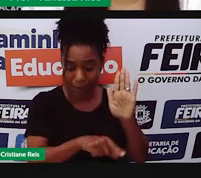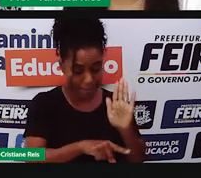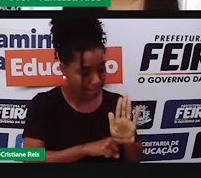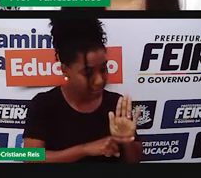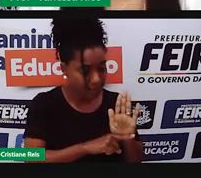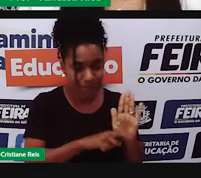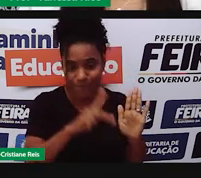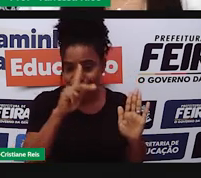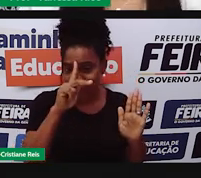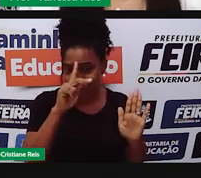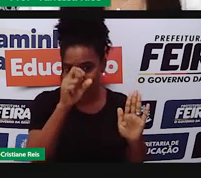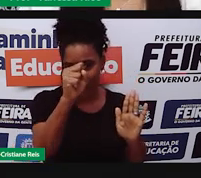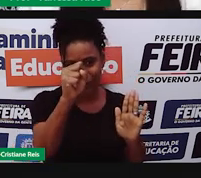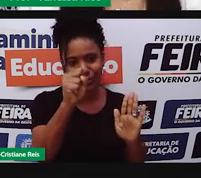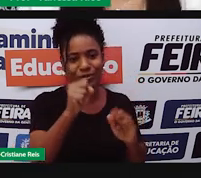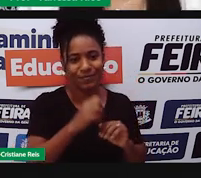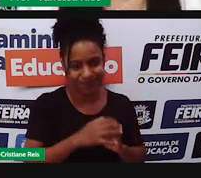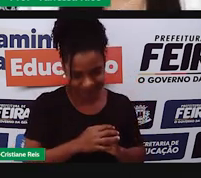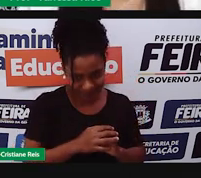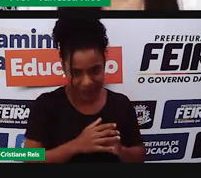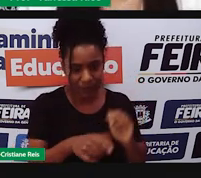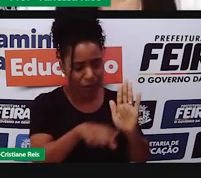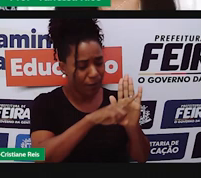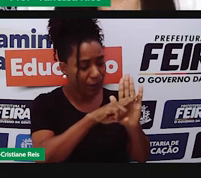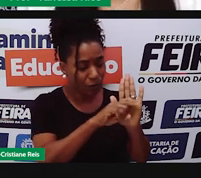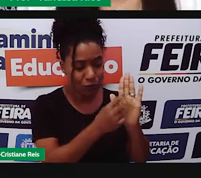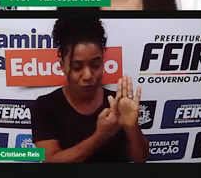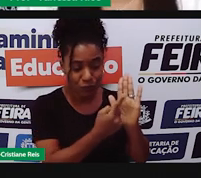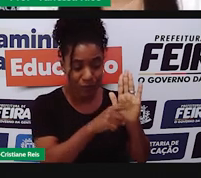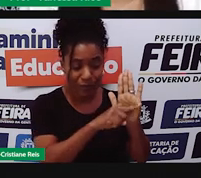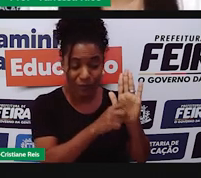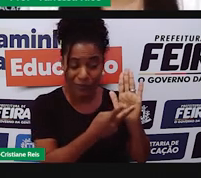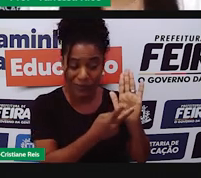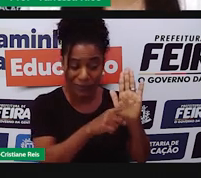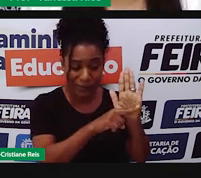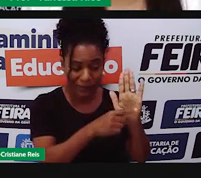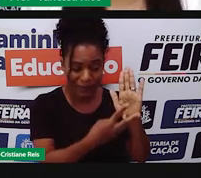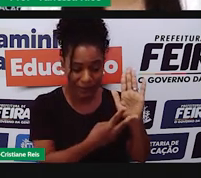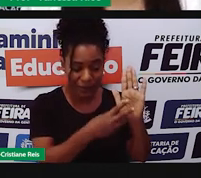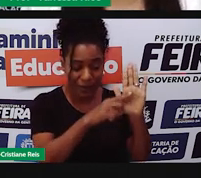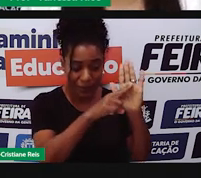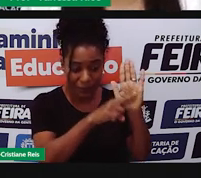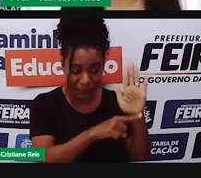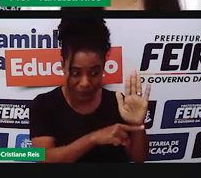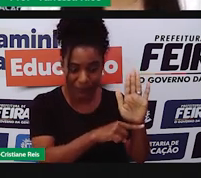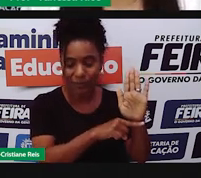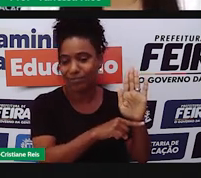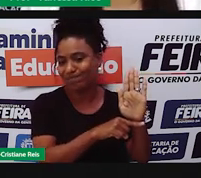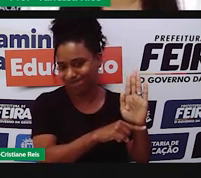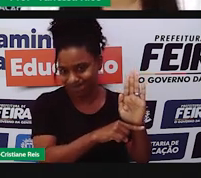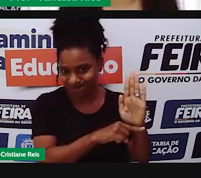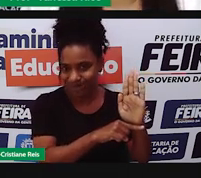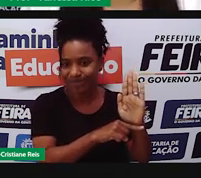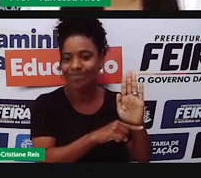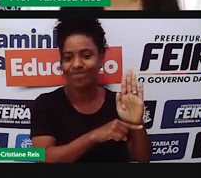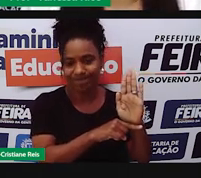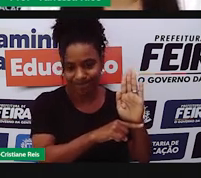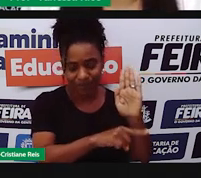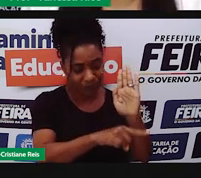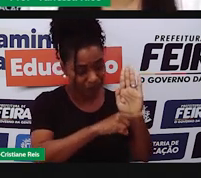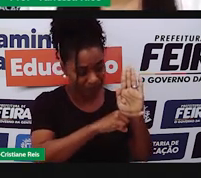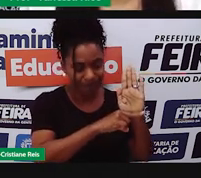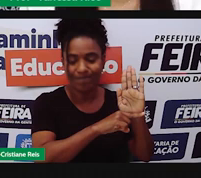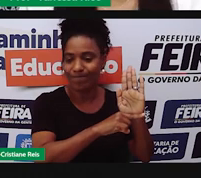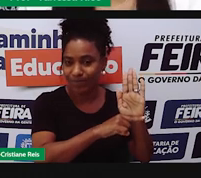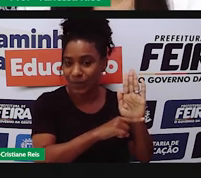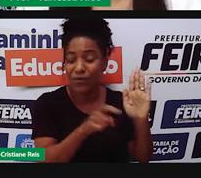menos três, e aí vai crescendo em relação à quantidade de números, mas a gente observa aí que o valor é